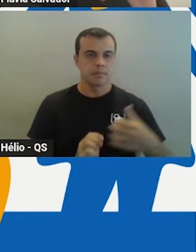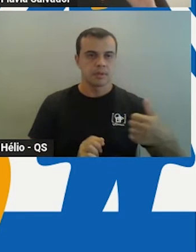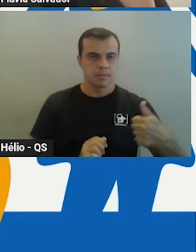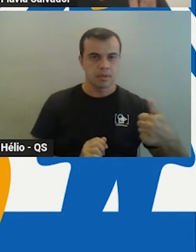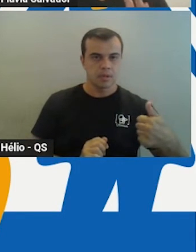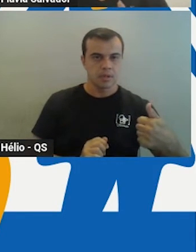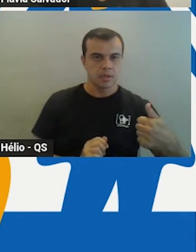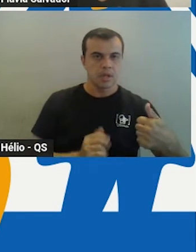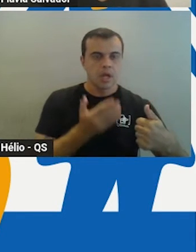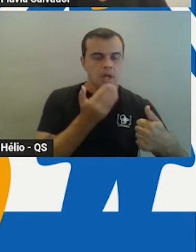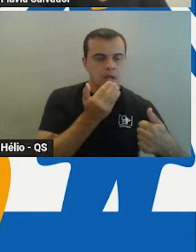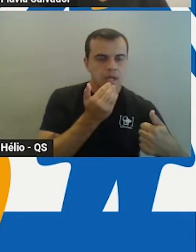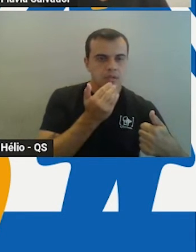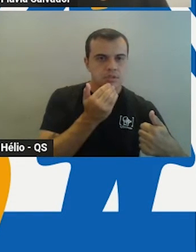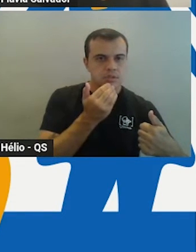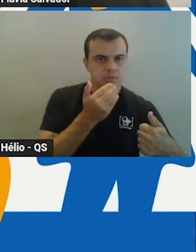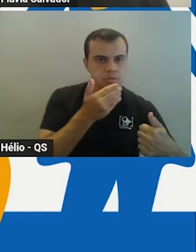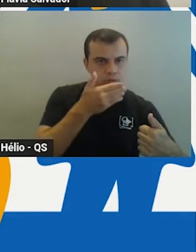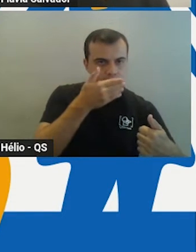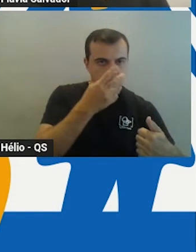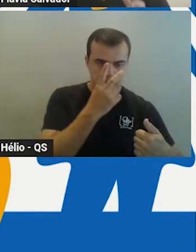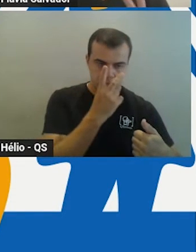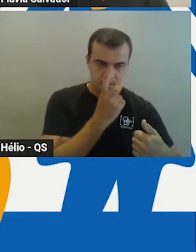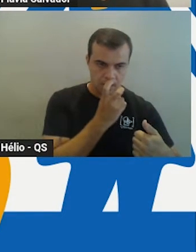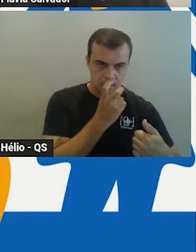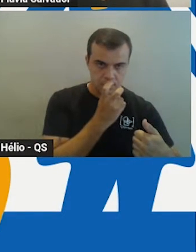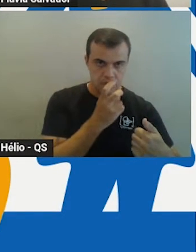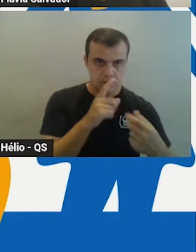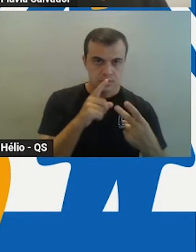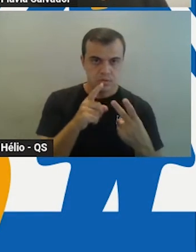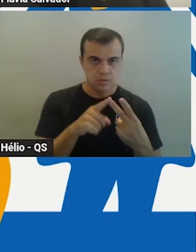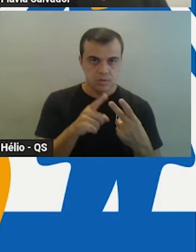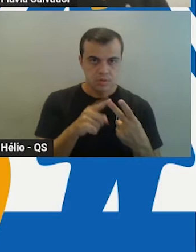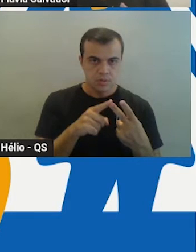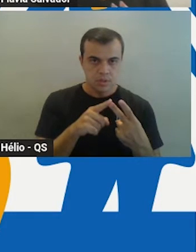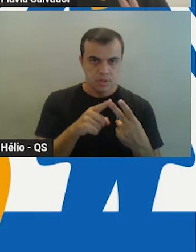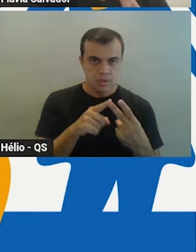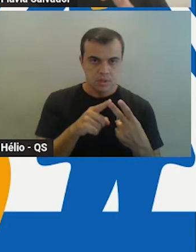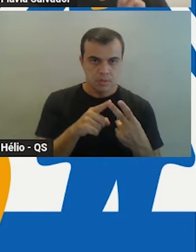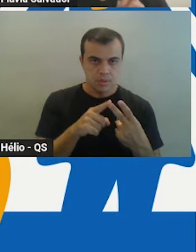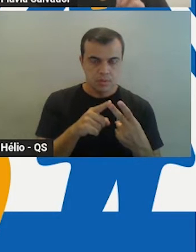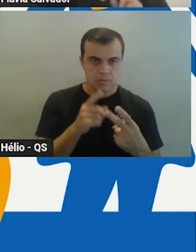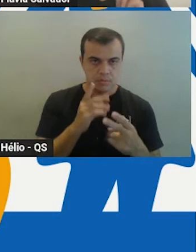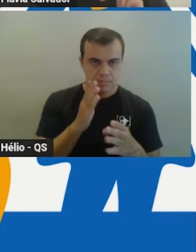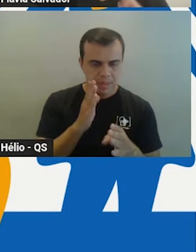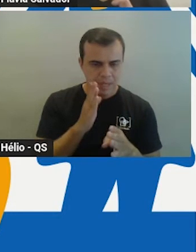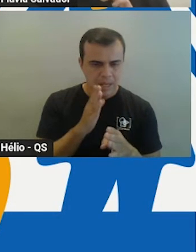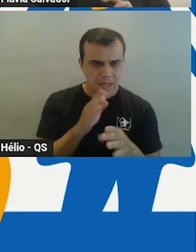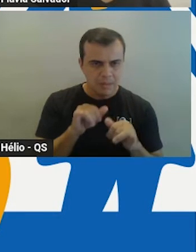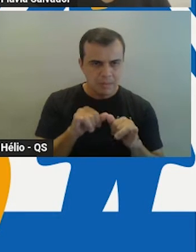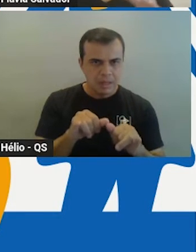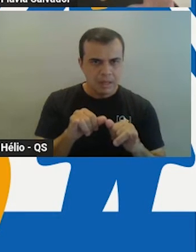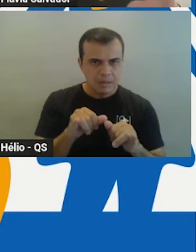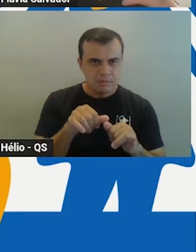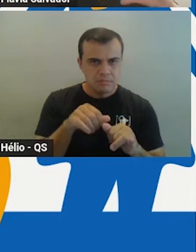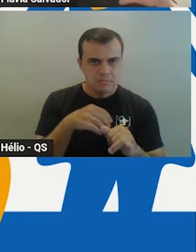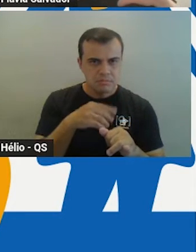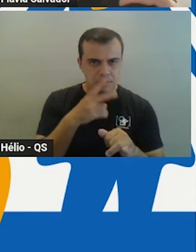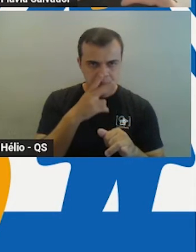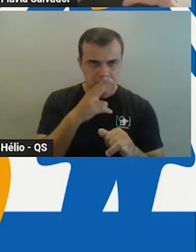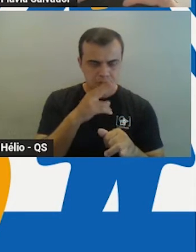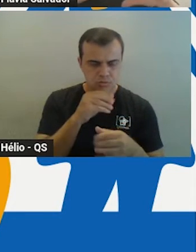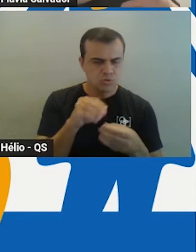atividade é o lanchinho às cegas, a segunda atividade, mercado desencontro, como